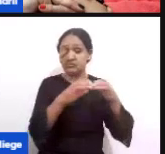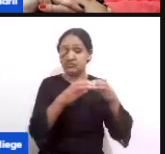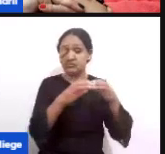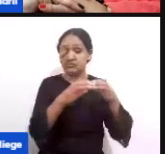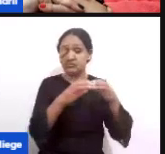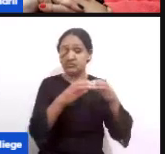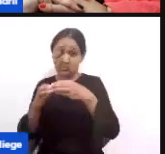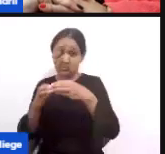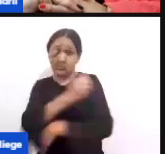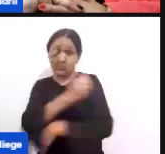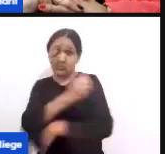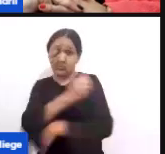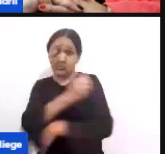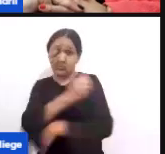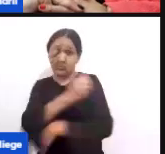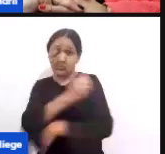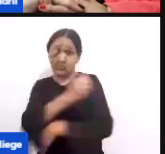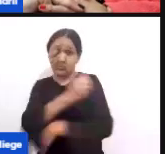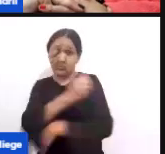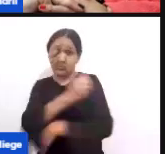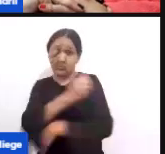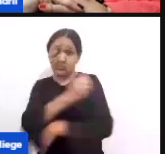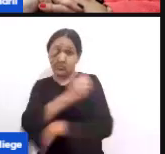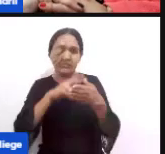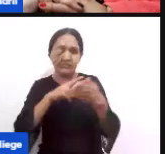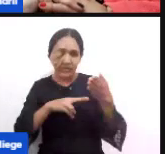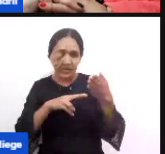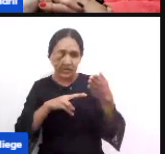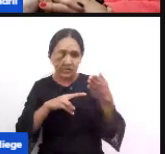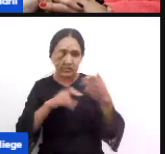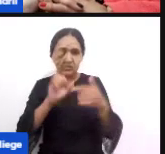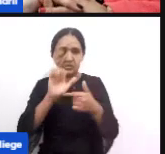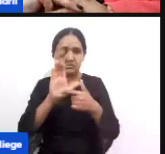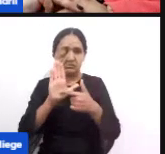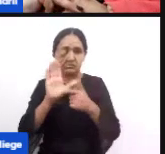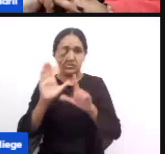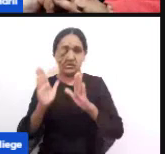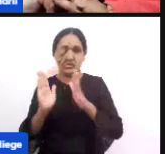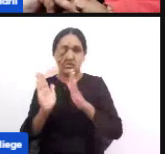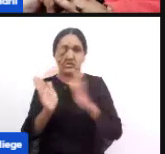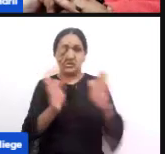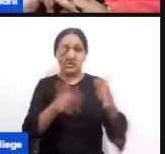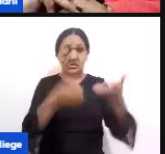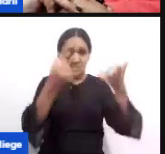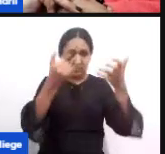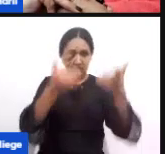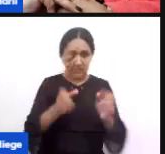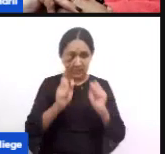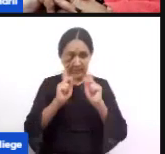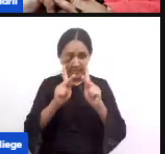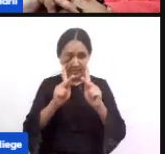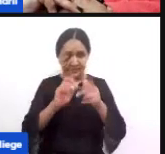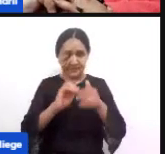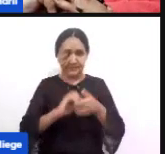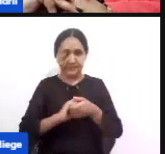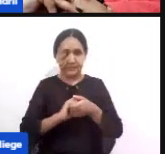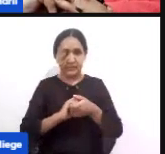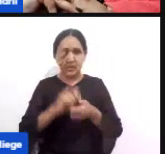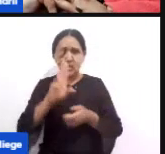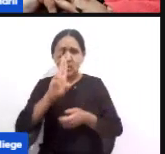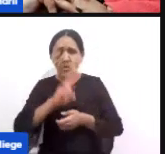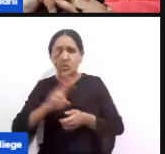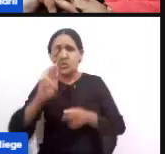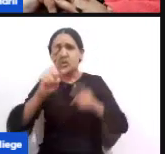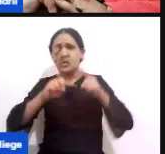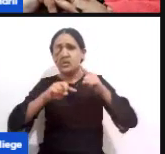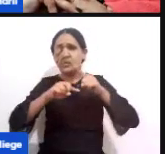Aí eu vou fazer a leitura dos slides e venho explicando em seguida, ok? Utilizando os materiais